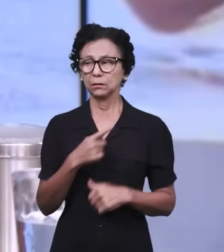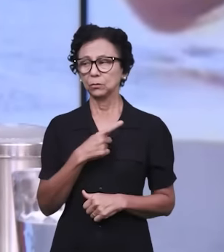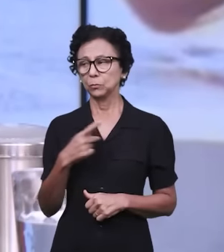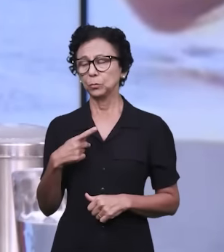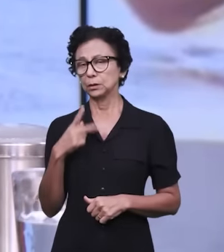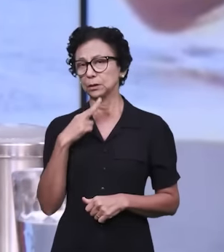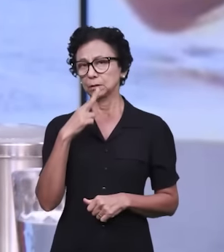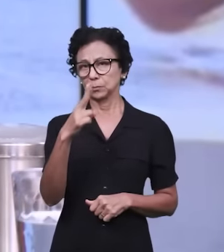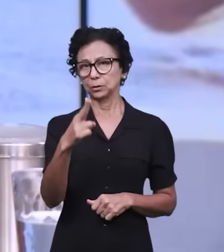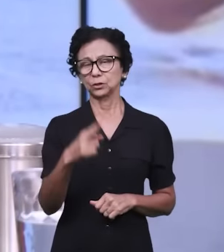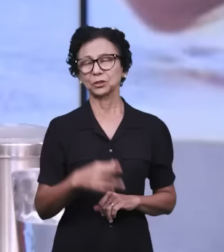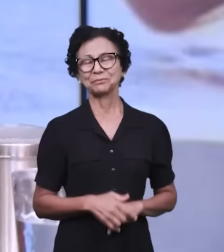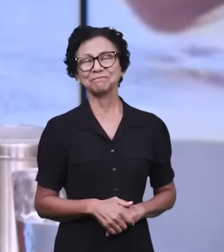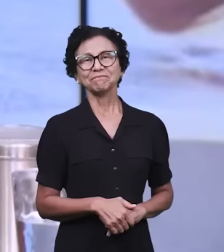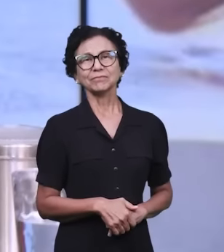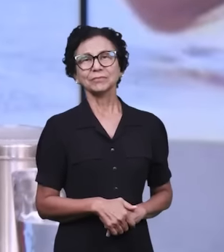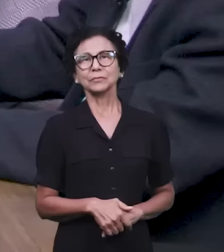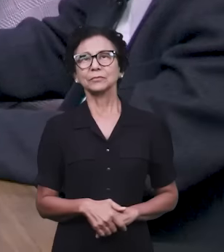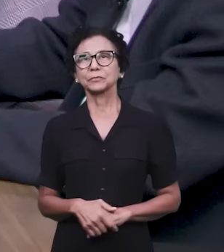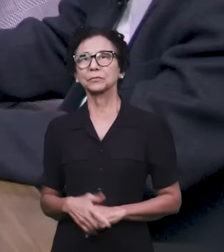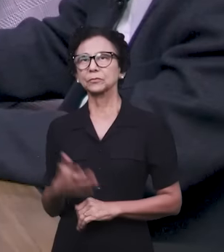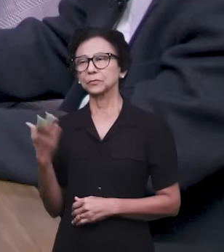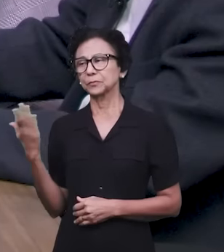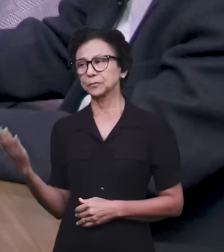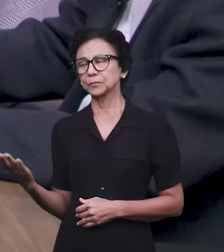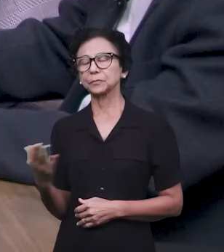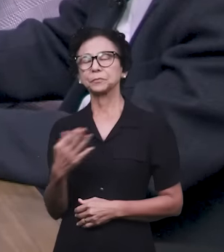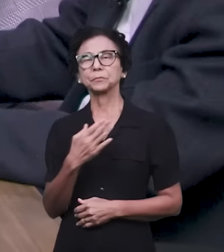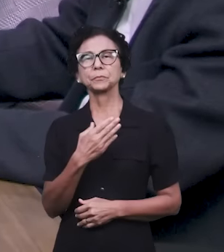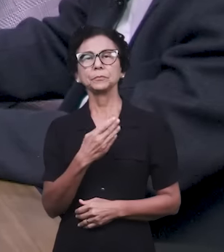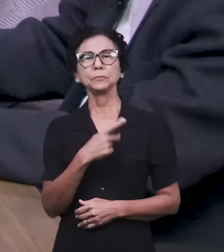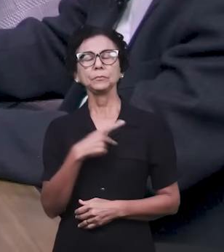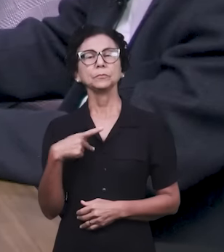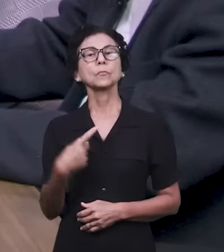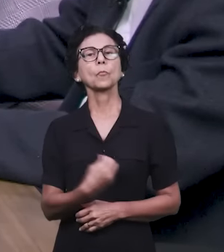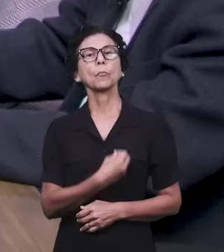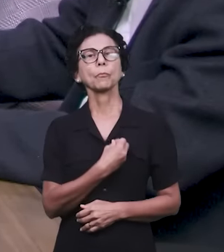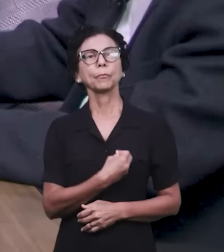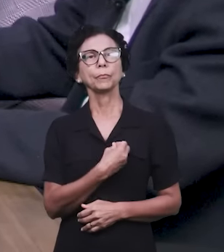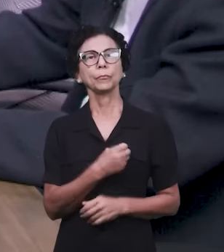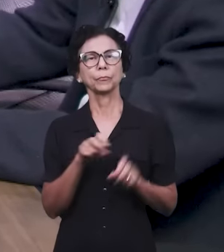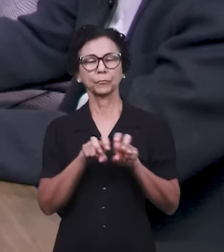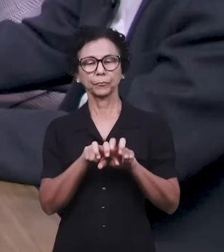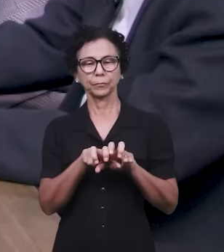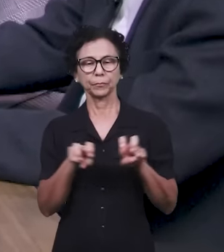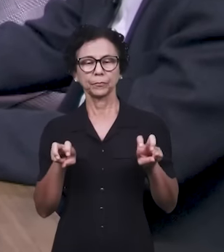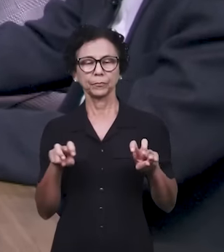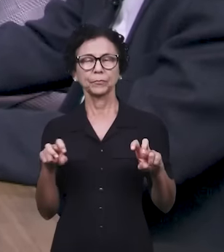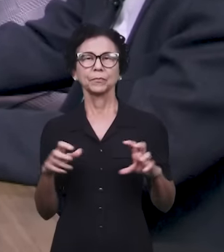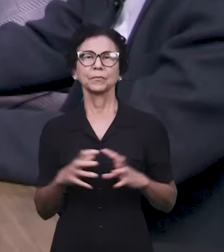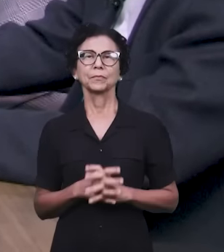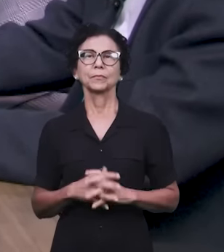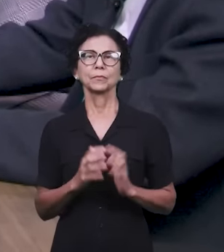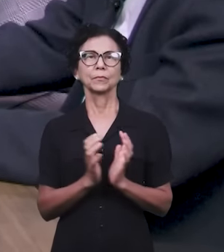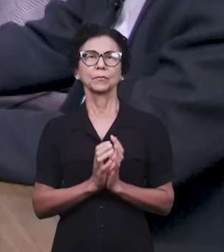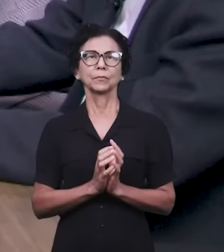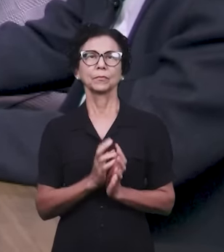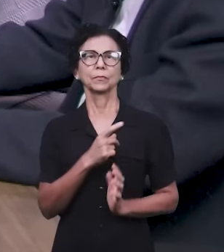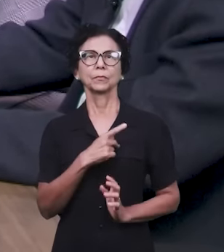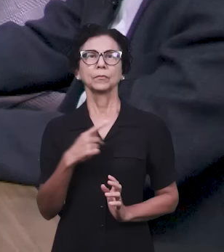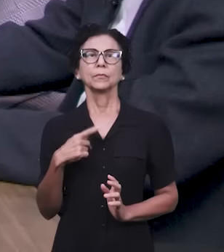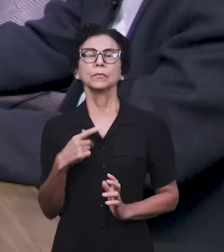vai responder. E agora você vê os pastores que estamos aqui presentes a esta edição desse programa, um grupo de pastores